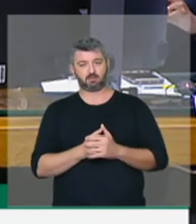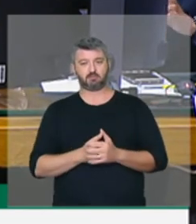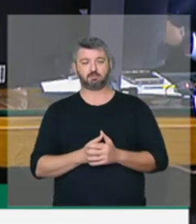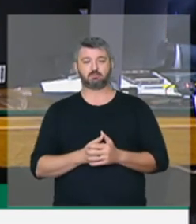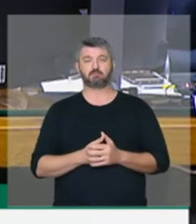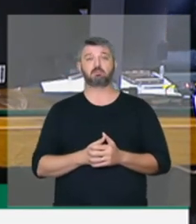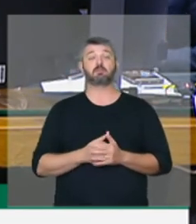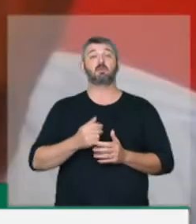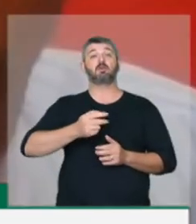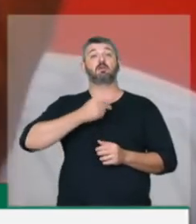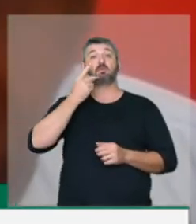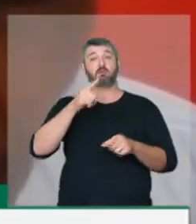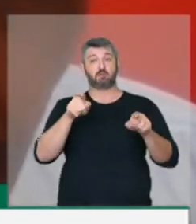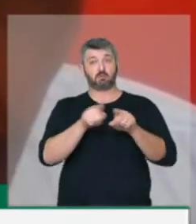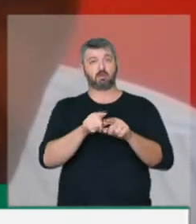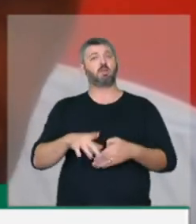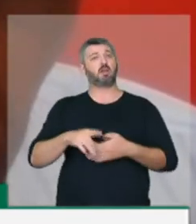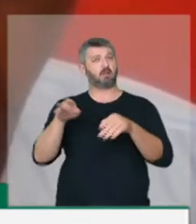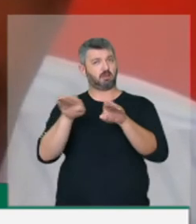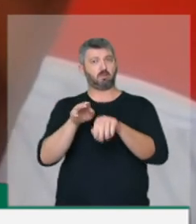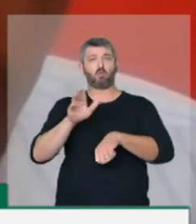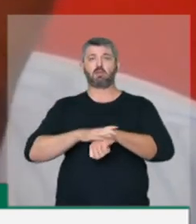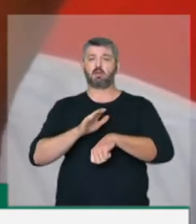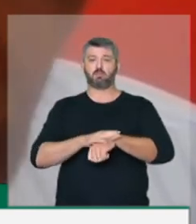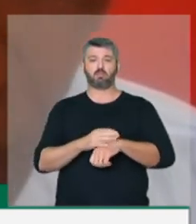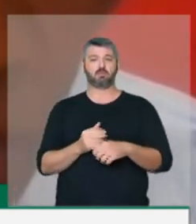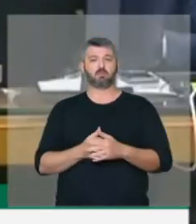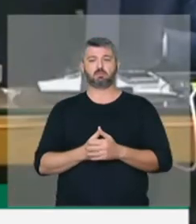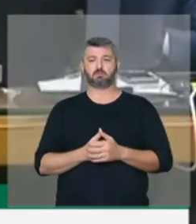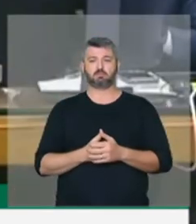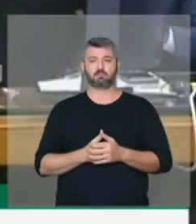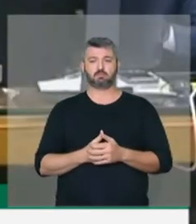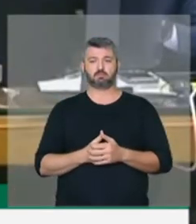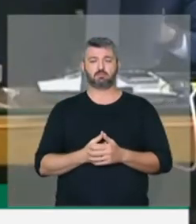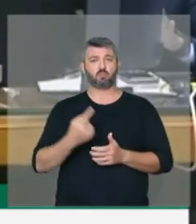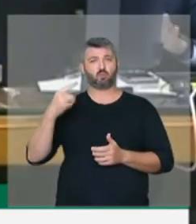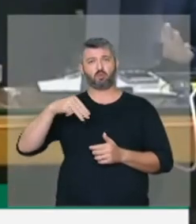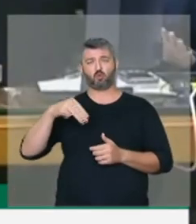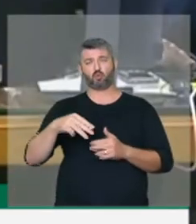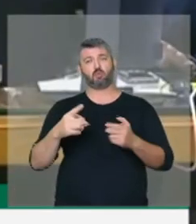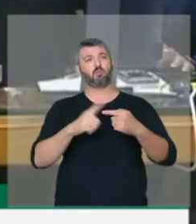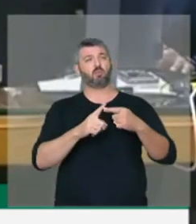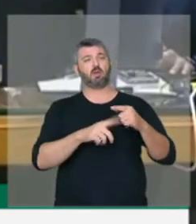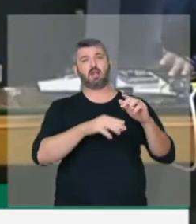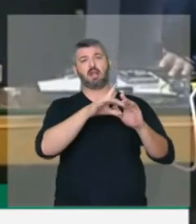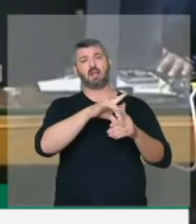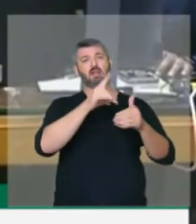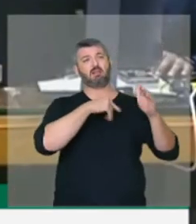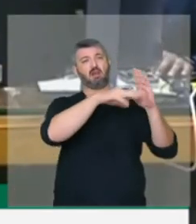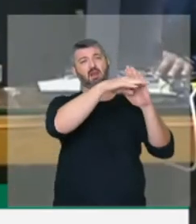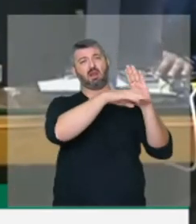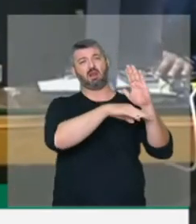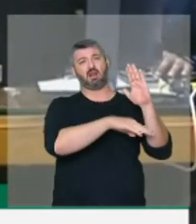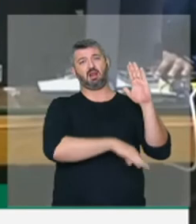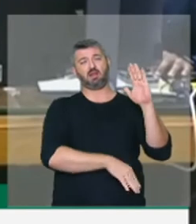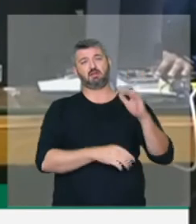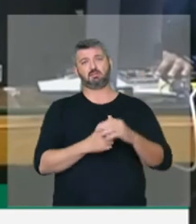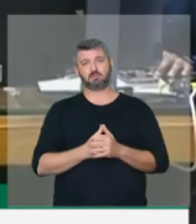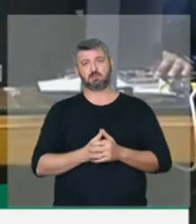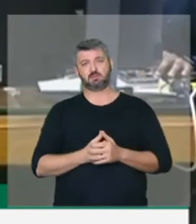É falando também como líder. Não, mas oriente agora, como líder tem uma sequência, por favor. Pode orientar?